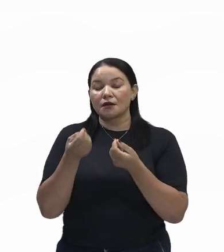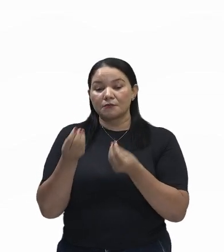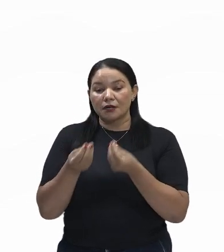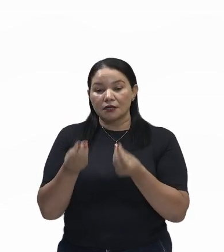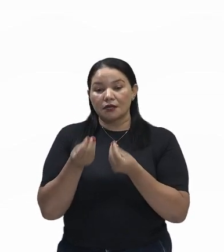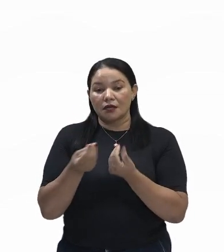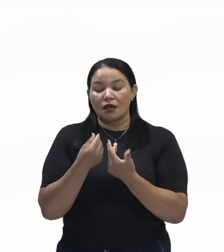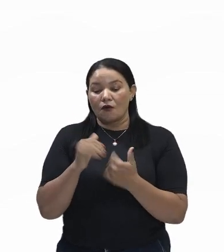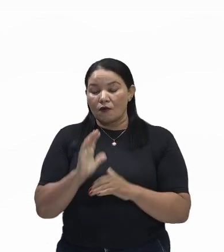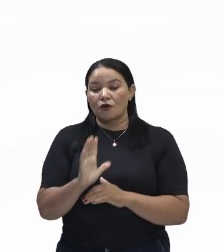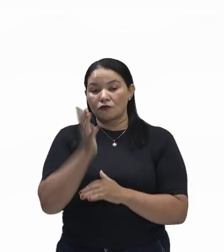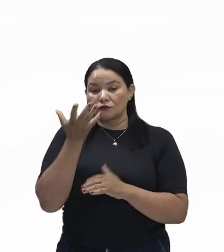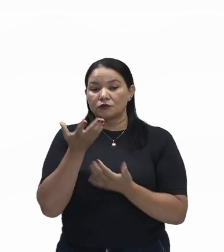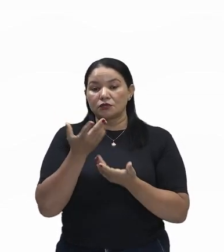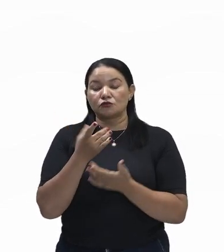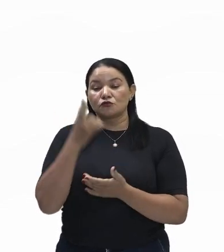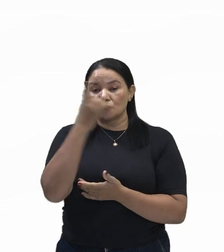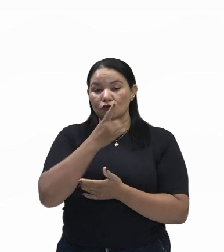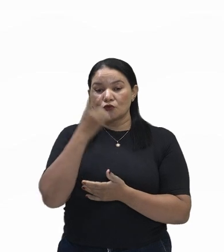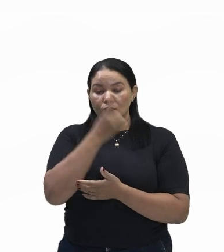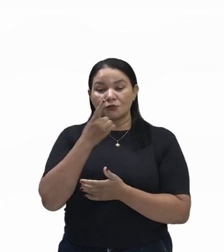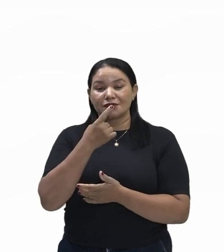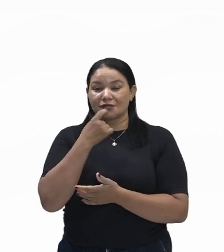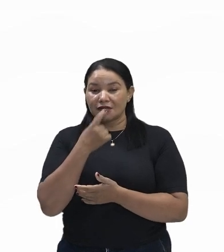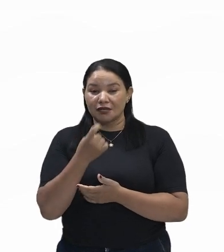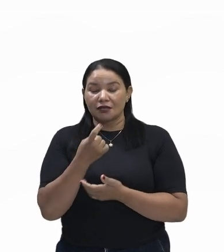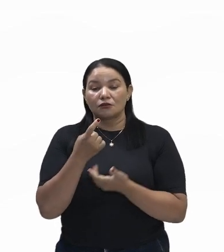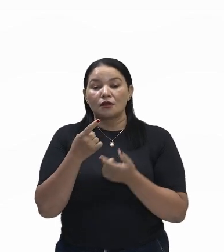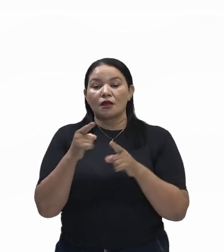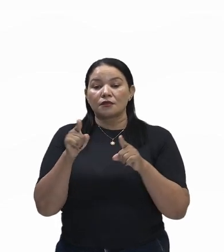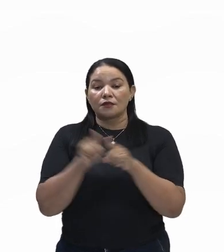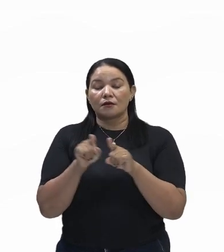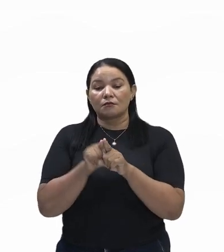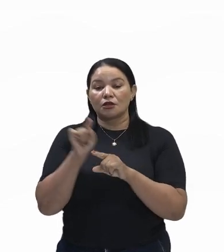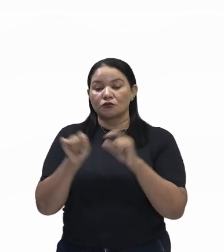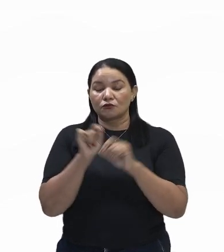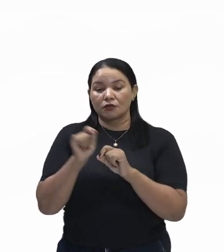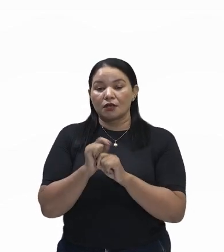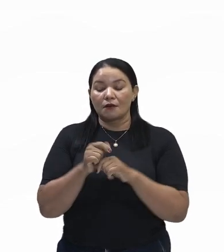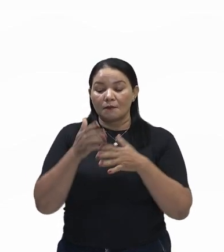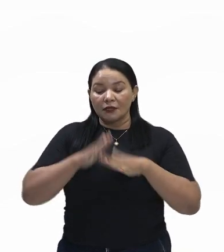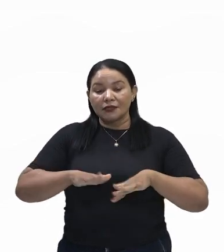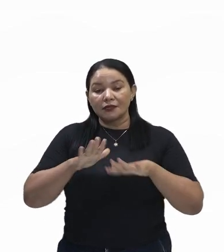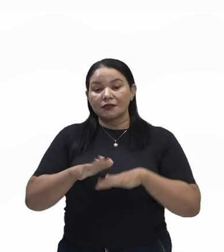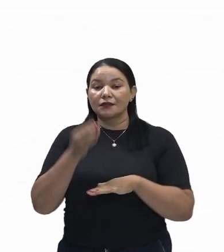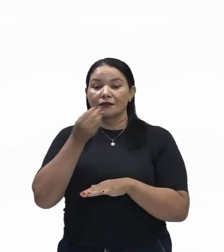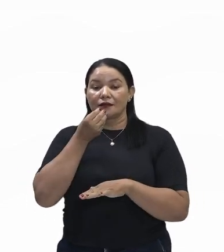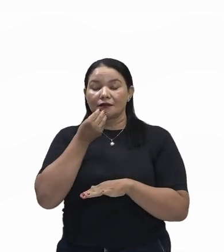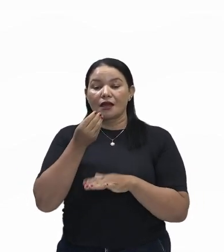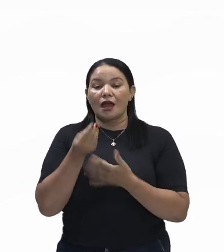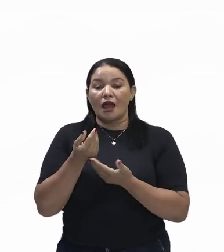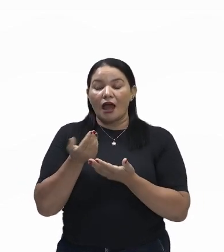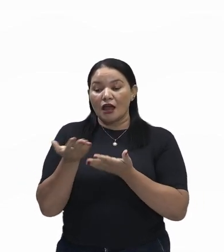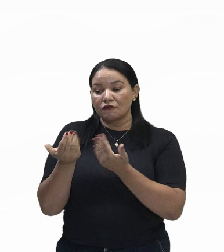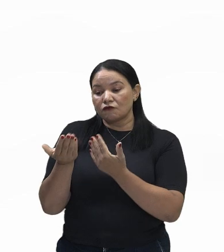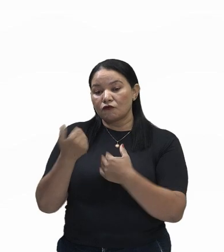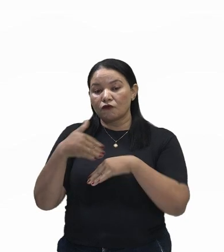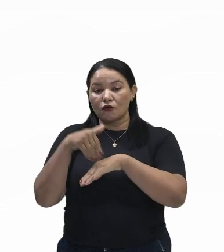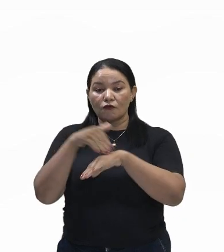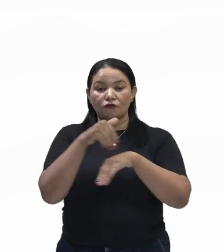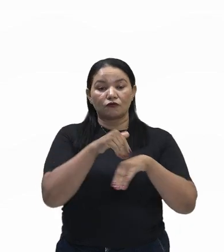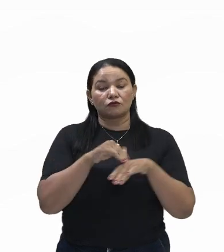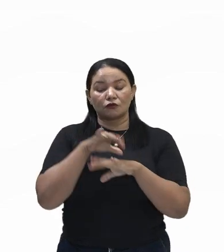evento trágico do Domingo Sangrento. Então, o governo, para tentar acalmar os ânimos, ele vai convocar essas dumas